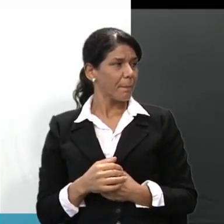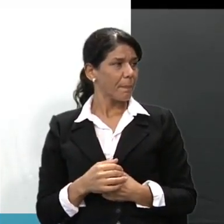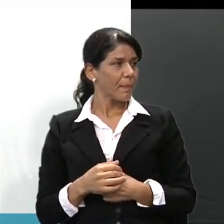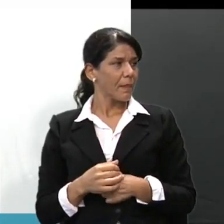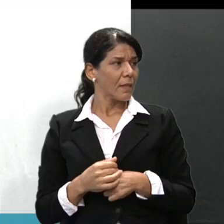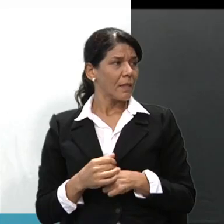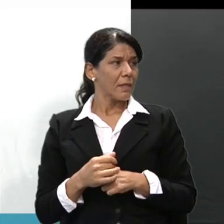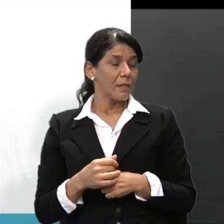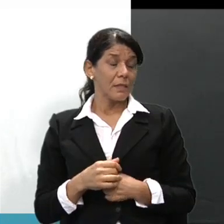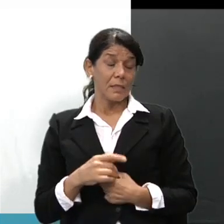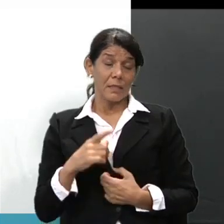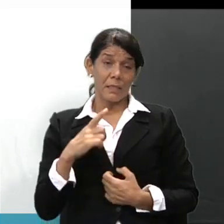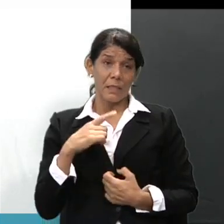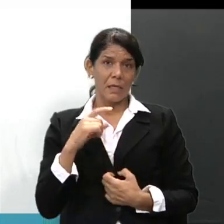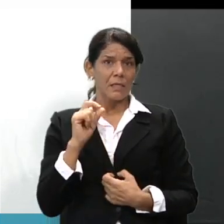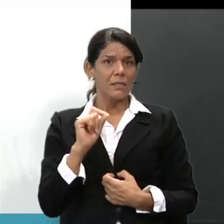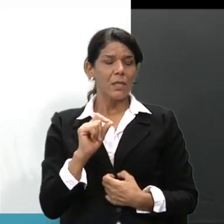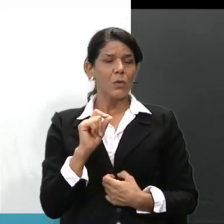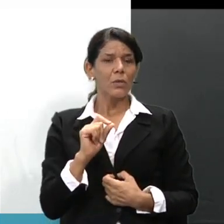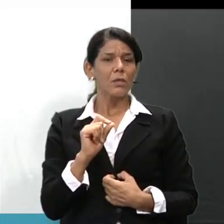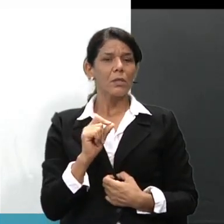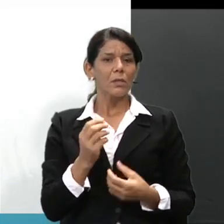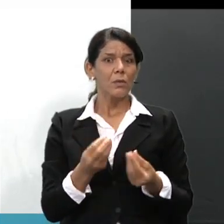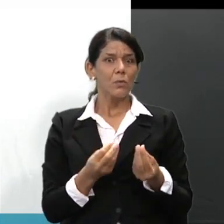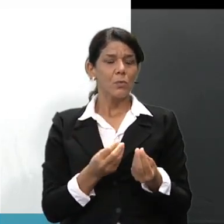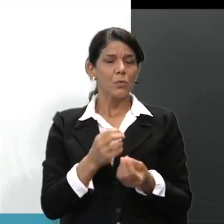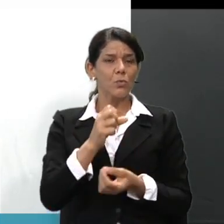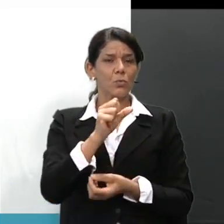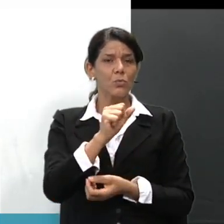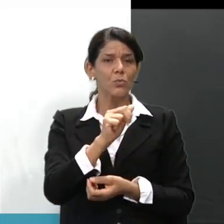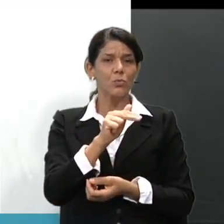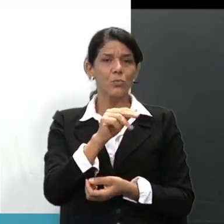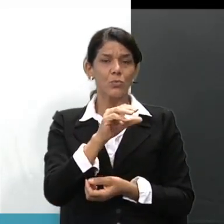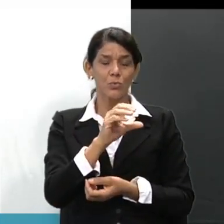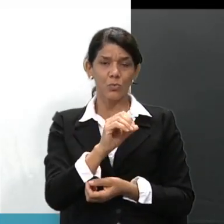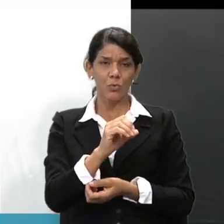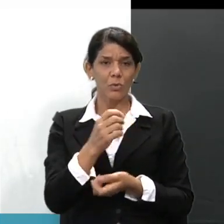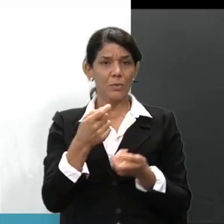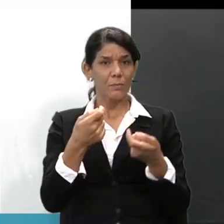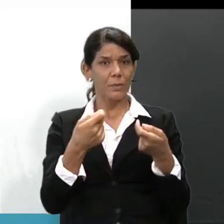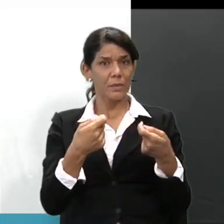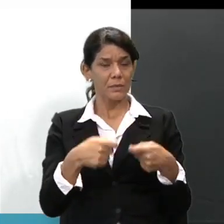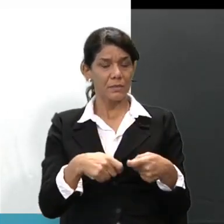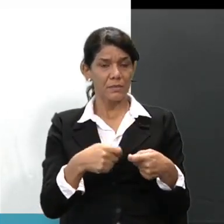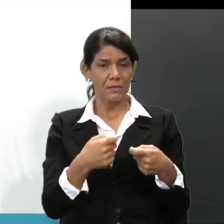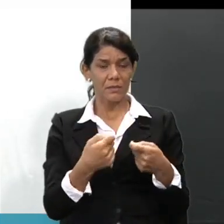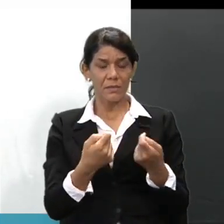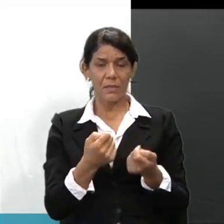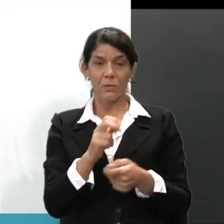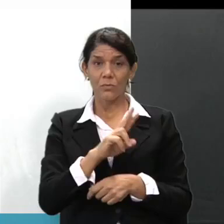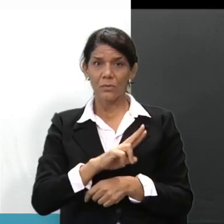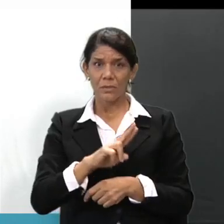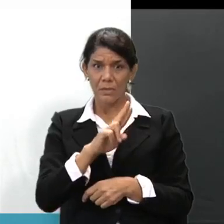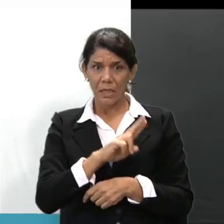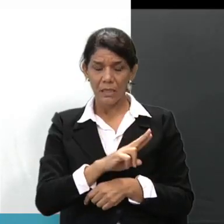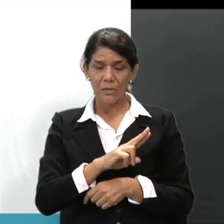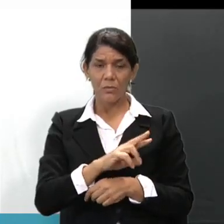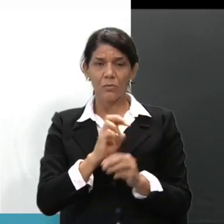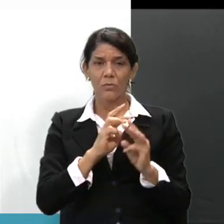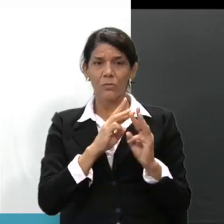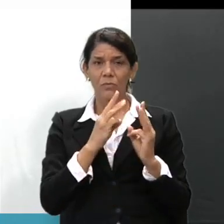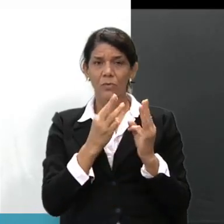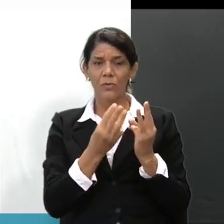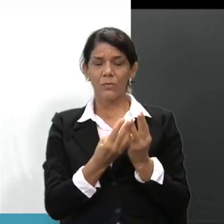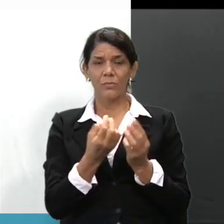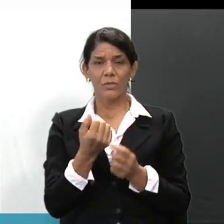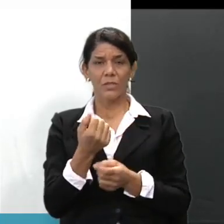Então, nós temos aqui que o soro da Dona Maria deve ser administrado num volume